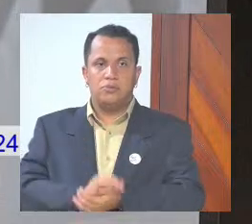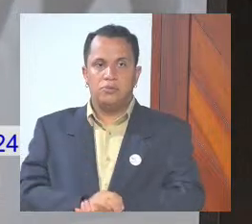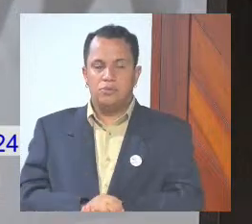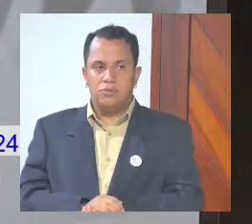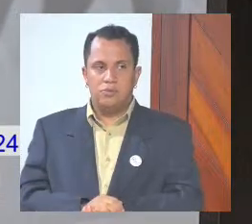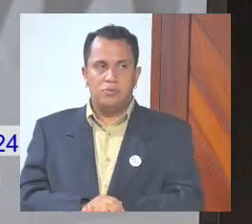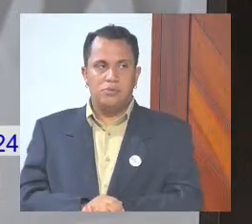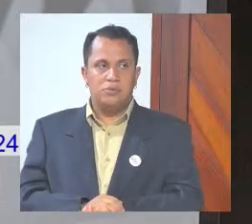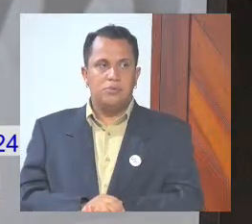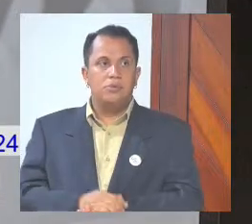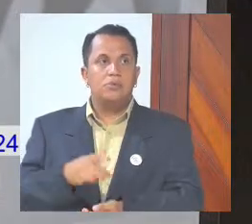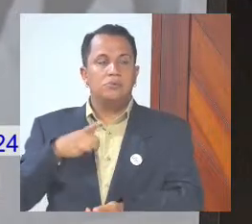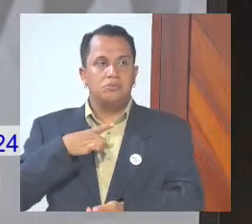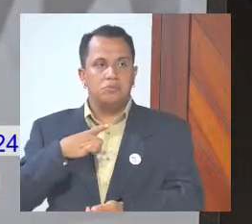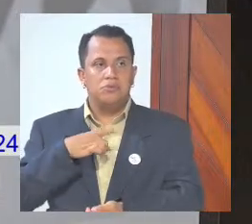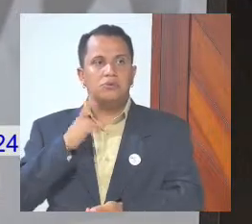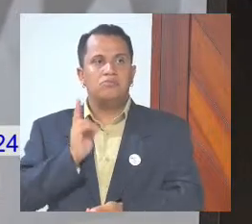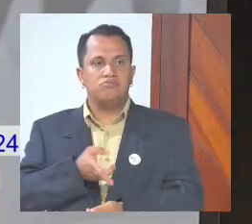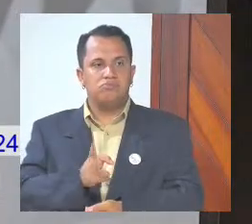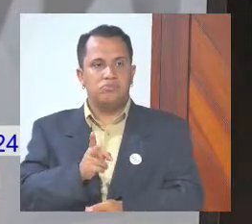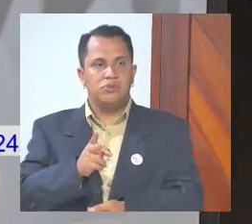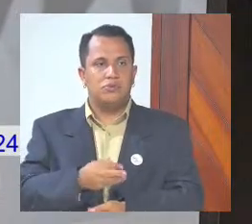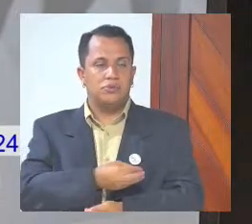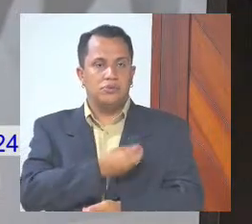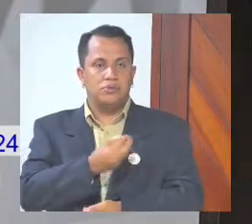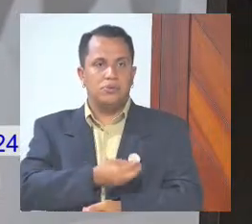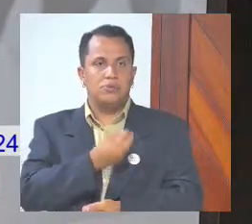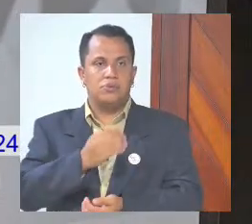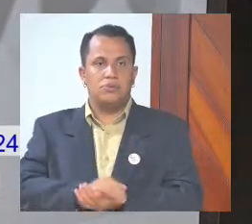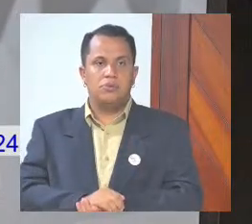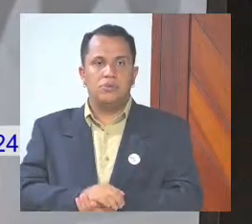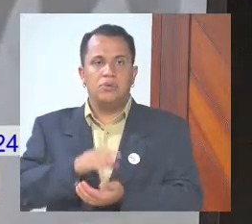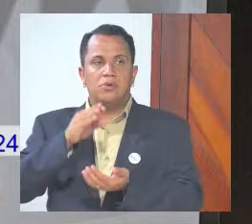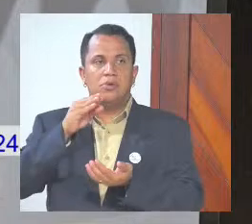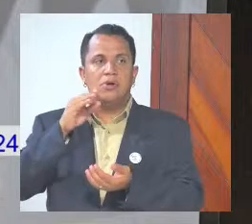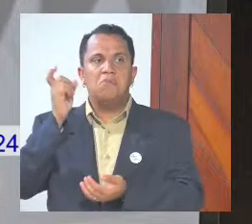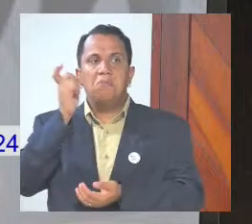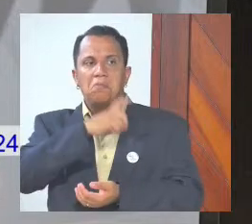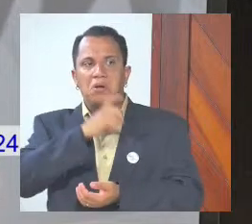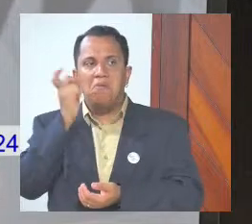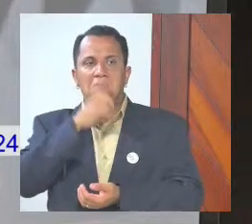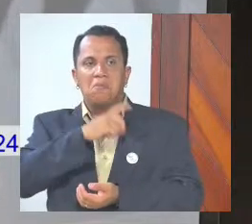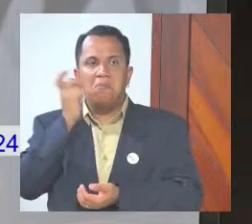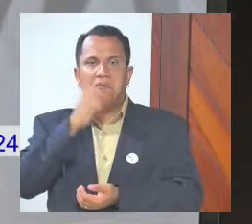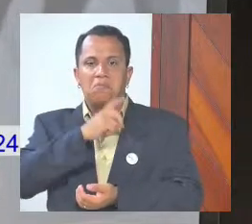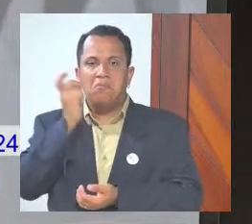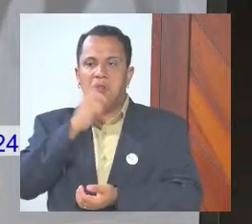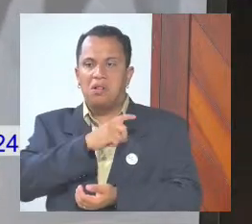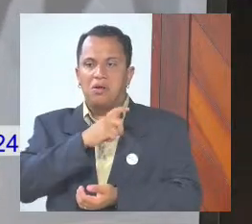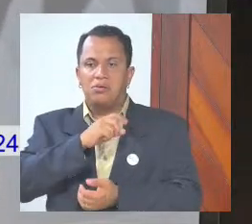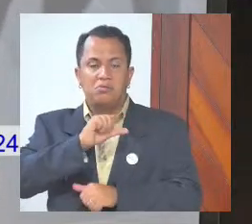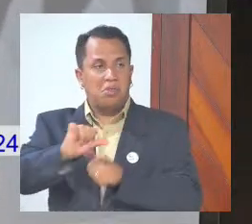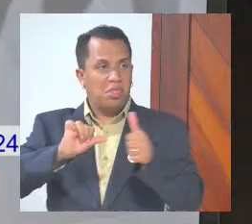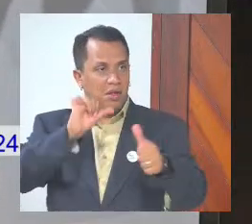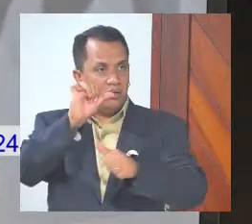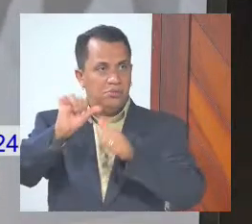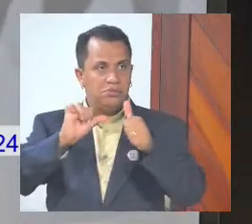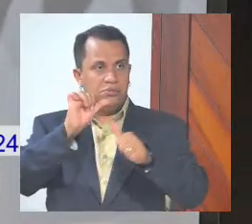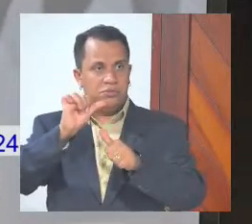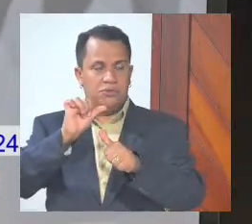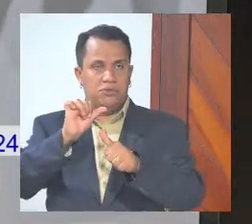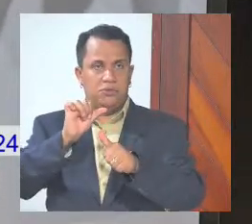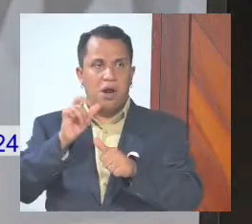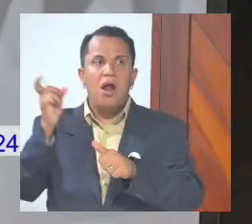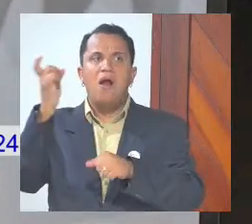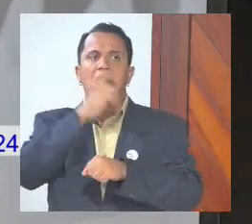E temos sempre vivido com essa falsa esperança transformada em